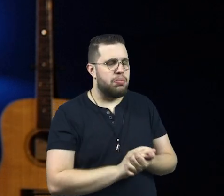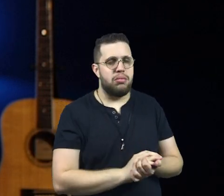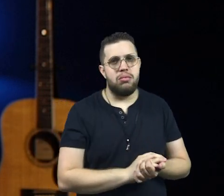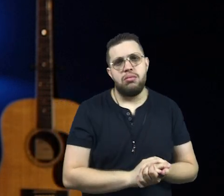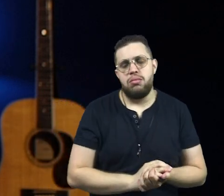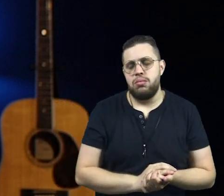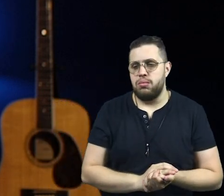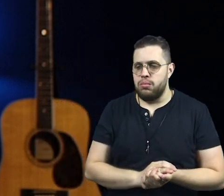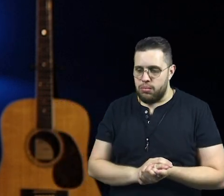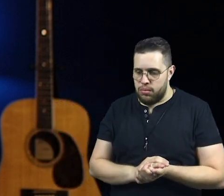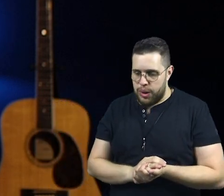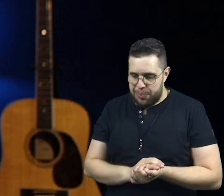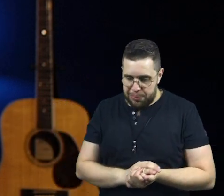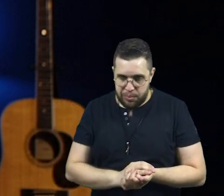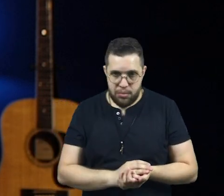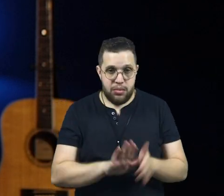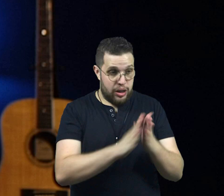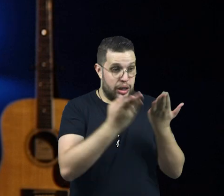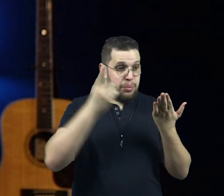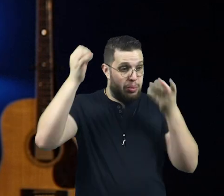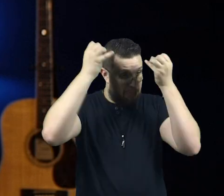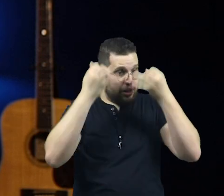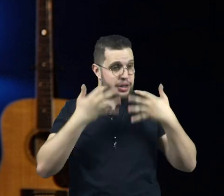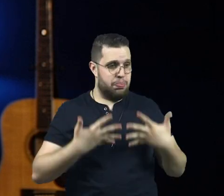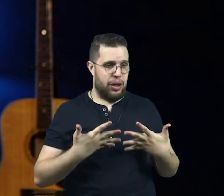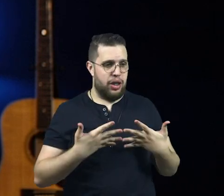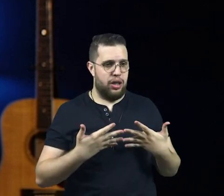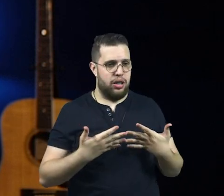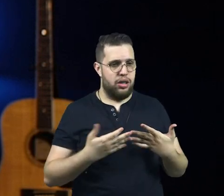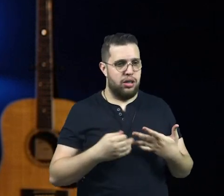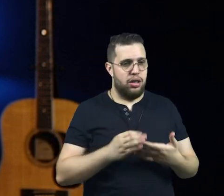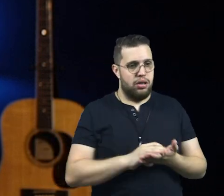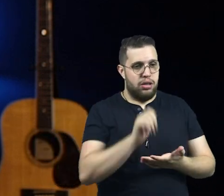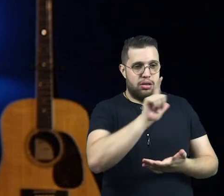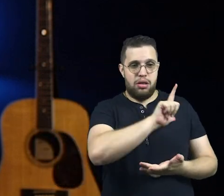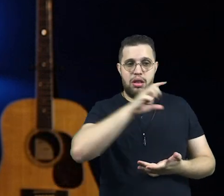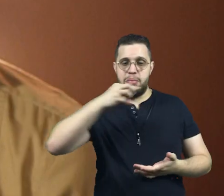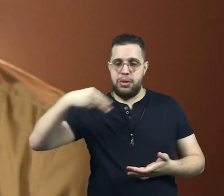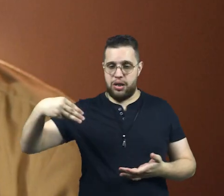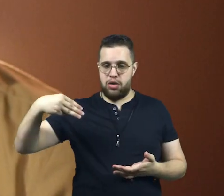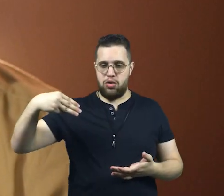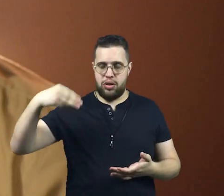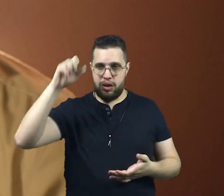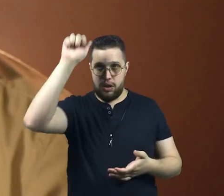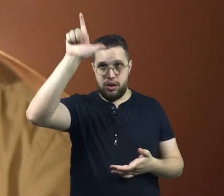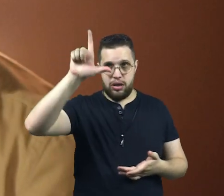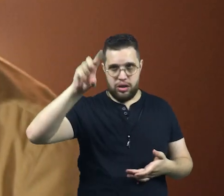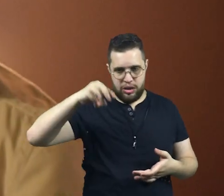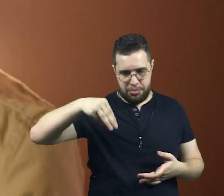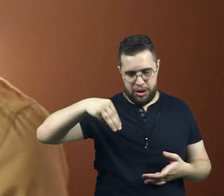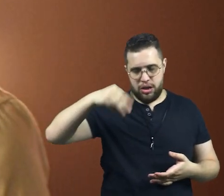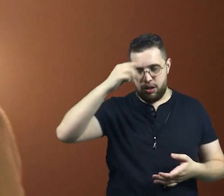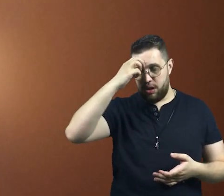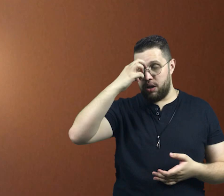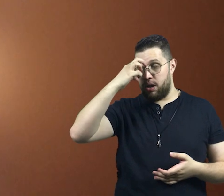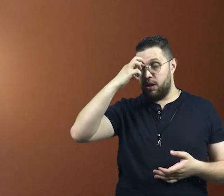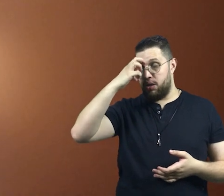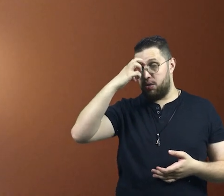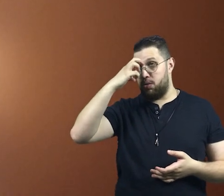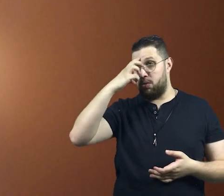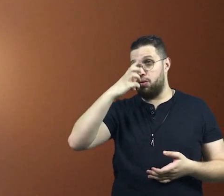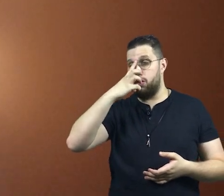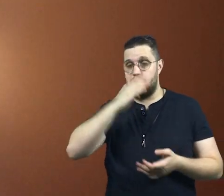3, versículo 31, é uma passagem também que fala muito comigo, nesse sentido, porque diz assim, porque o Senhor não